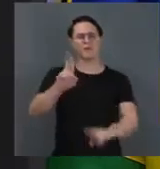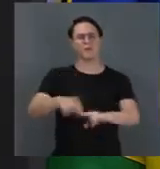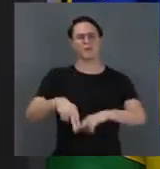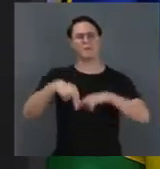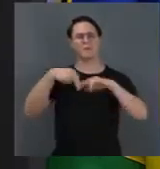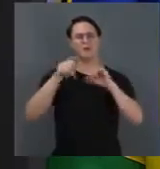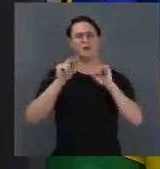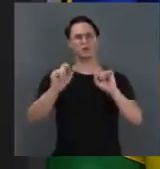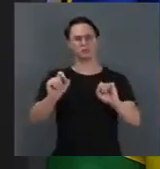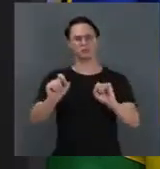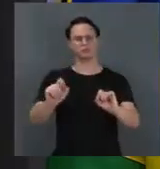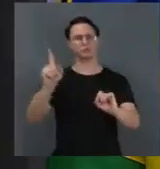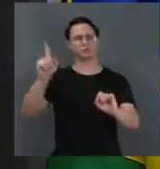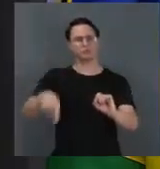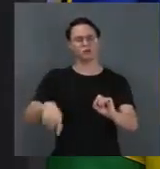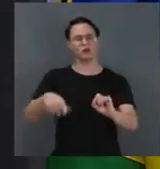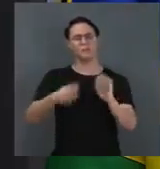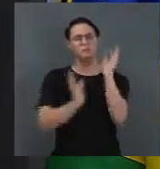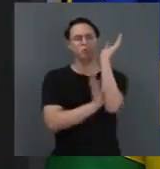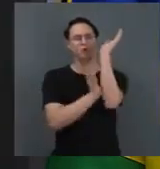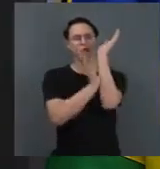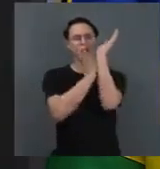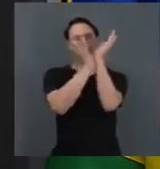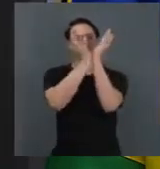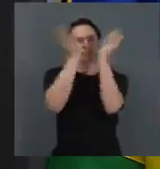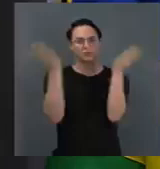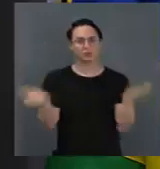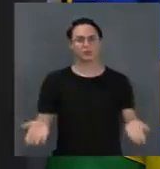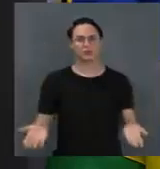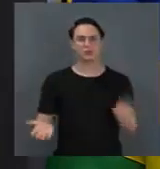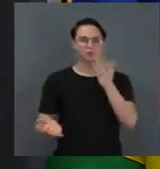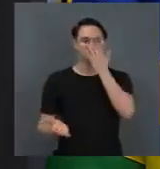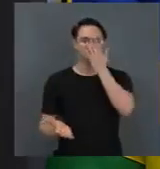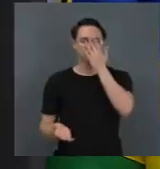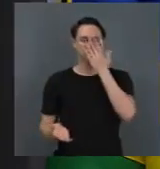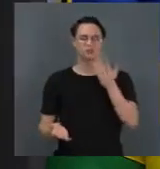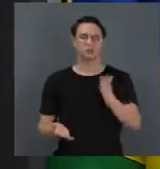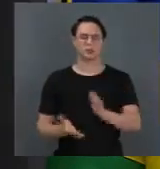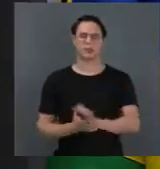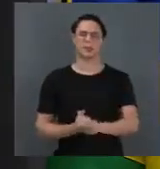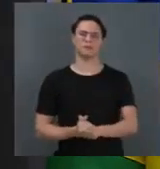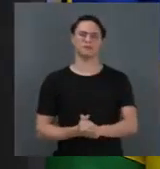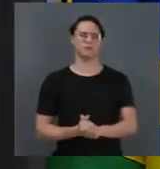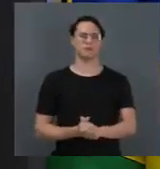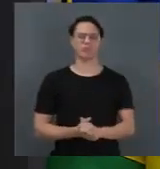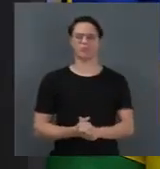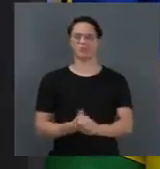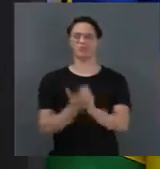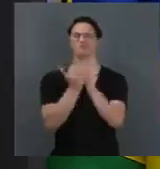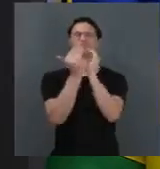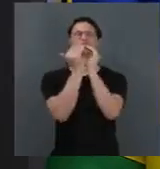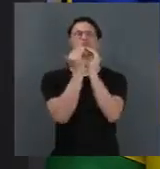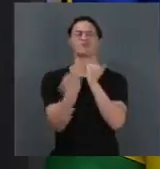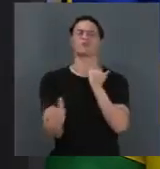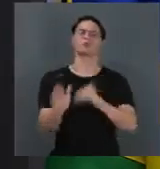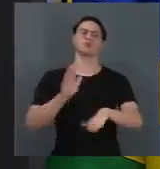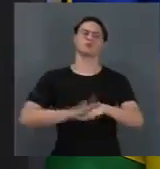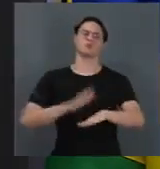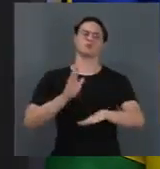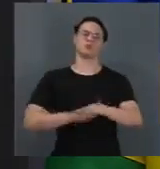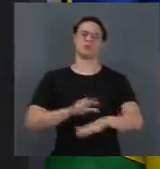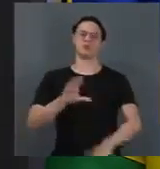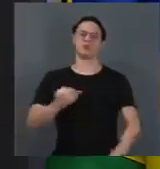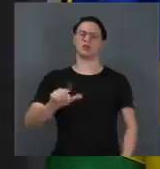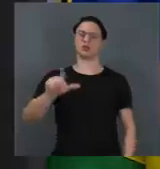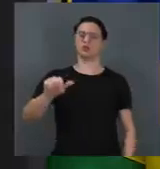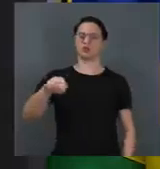razões puramente burocráticas. Uma profunda incoerência num momento de